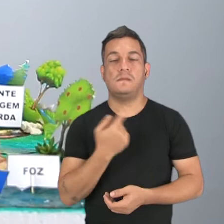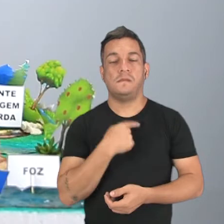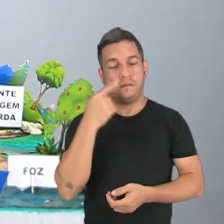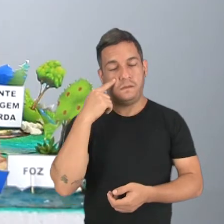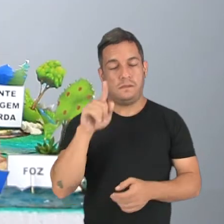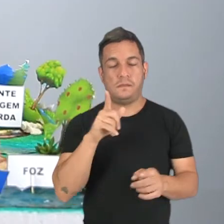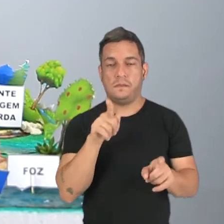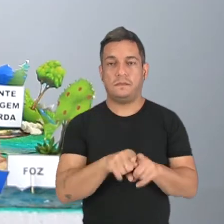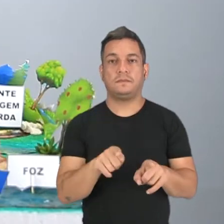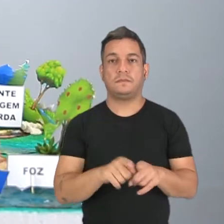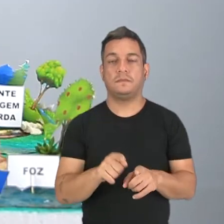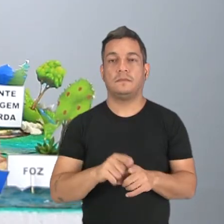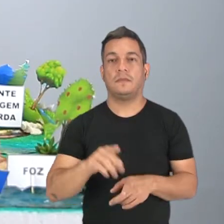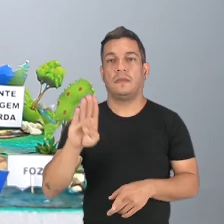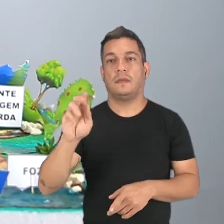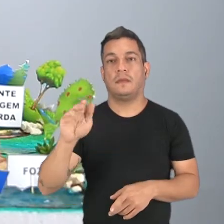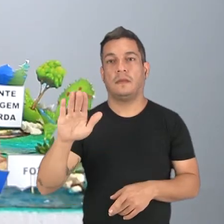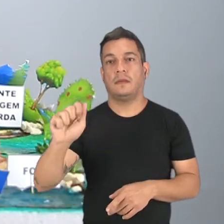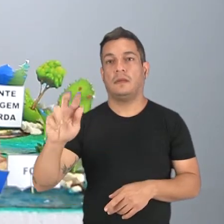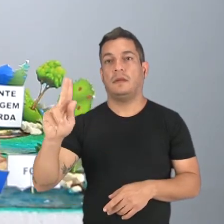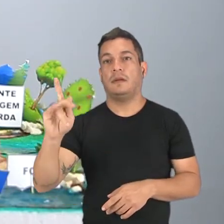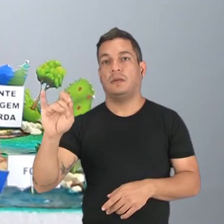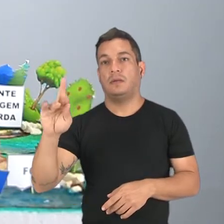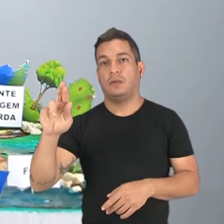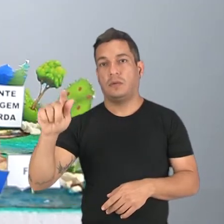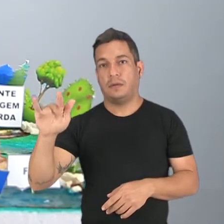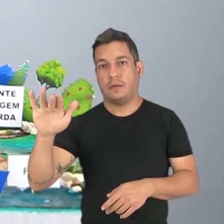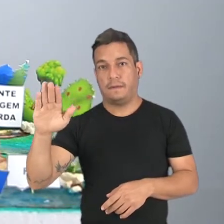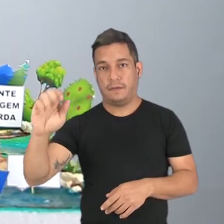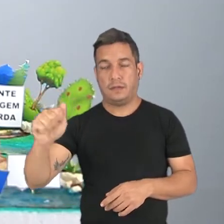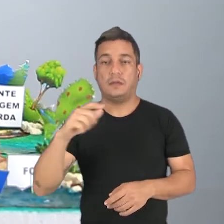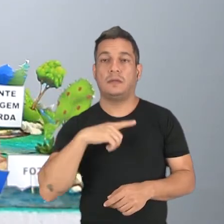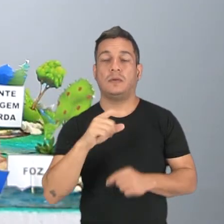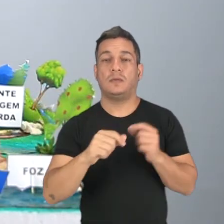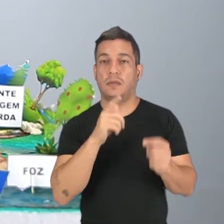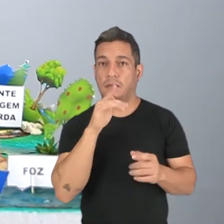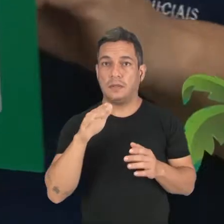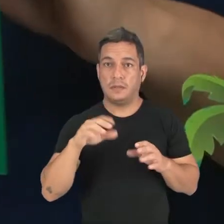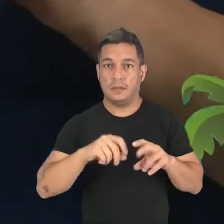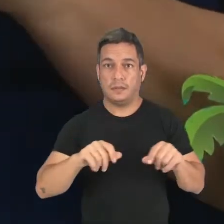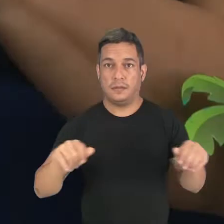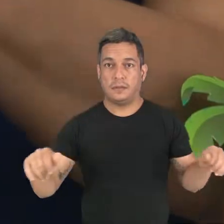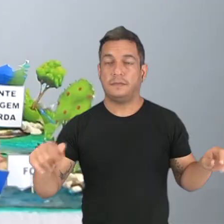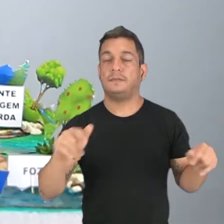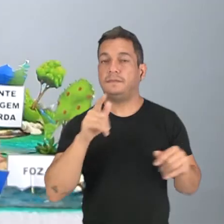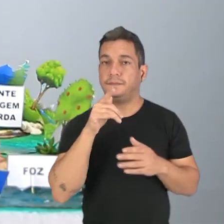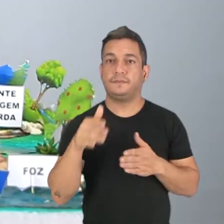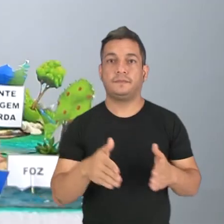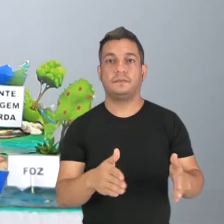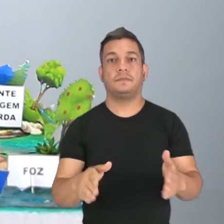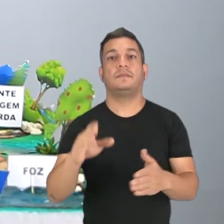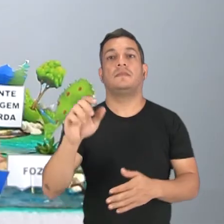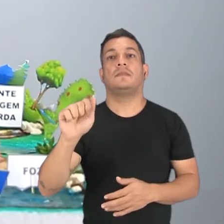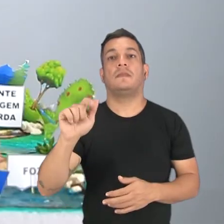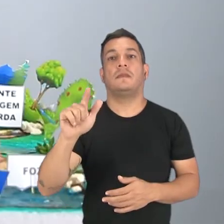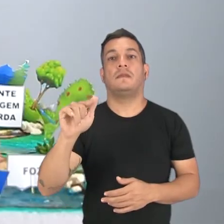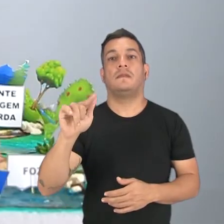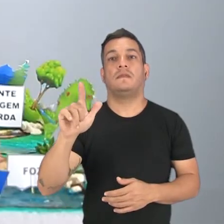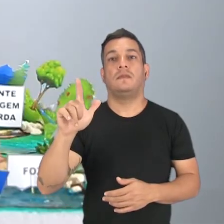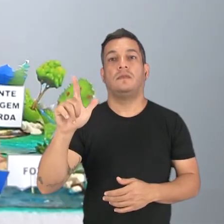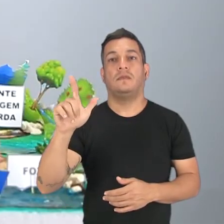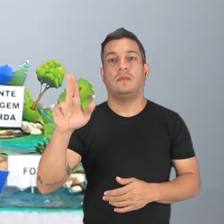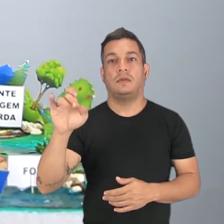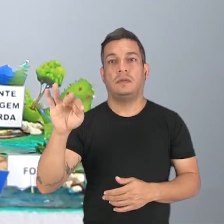também sobre bacia hidrográfica, que é o conjunto de terras banhadas por um rio e seus afluentes. E nós